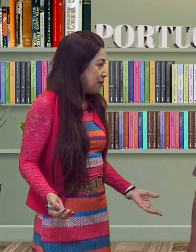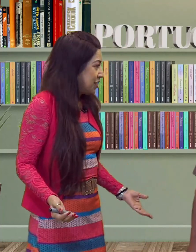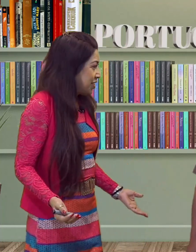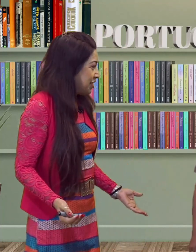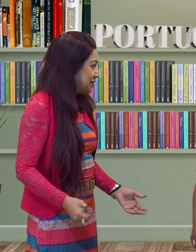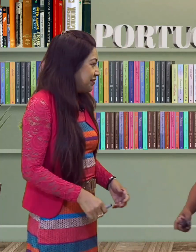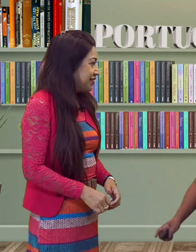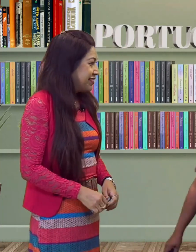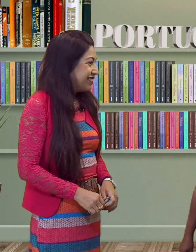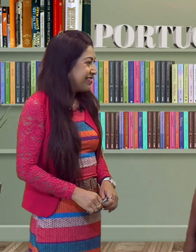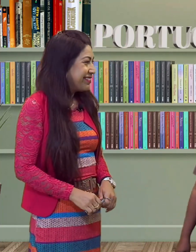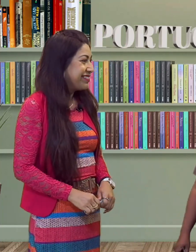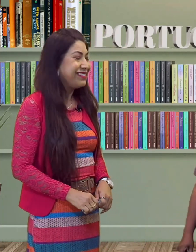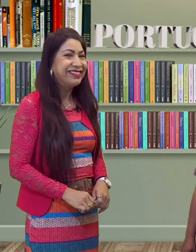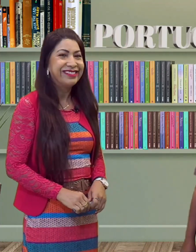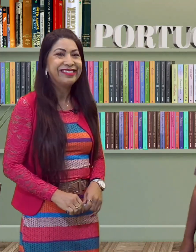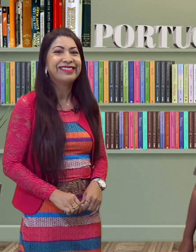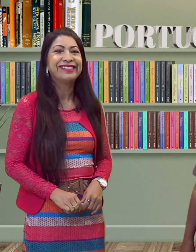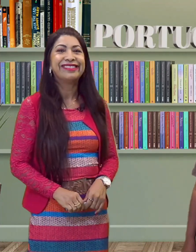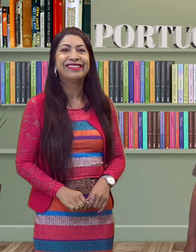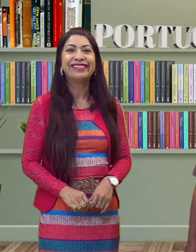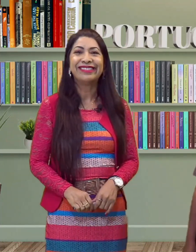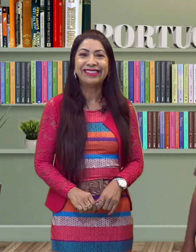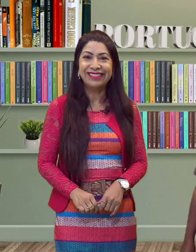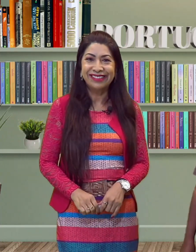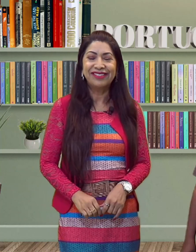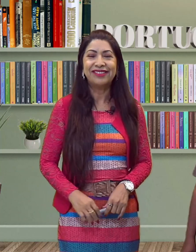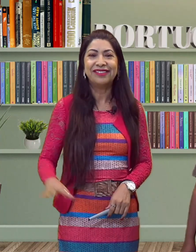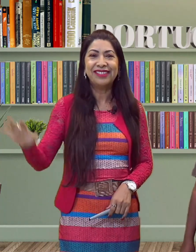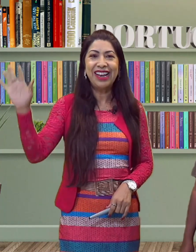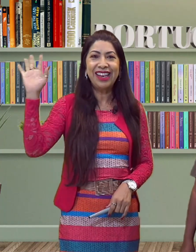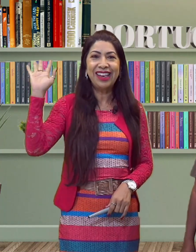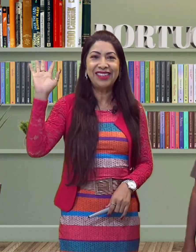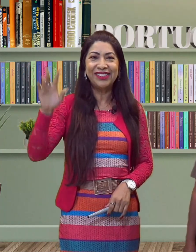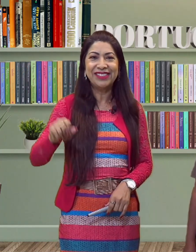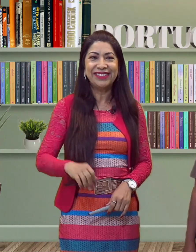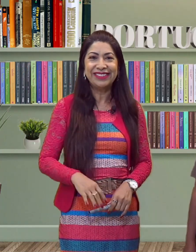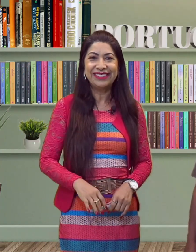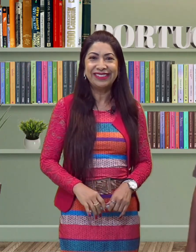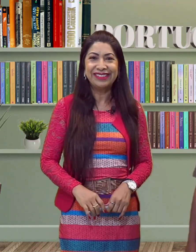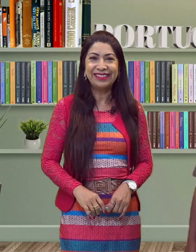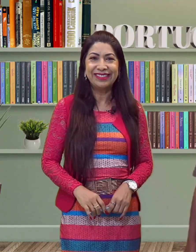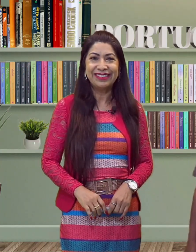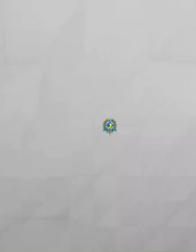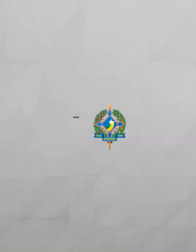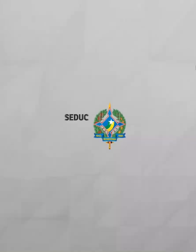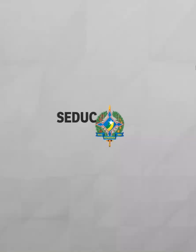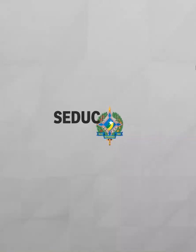E é isso, né, Amadinha? É isso aí. E aguardamos você lá na nossa revisão. Até lá. Valeu!